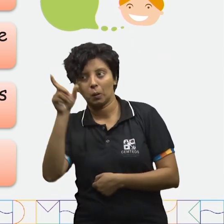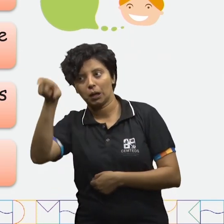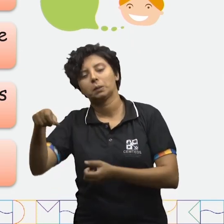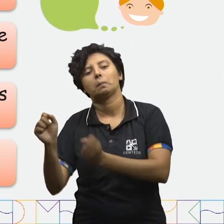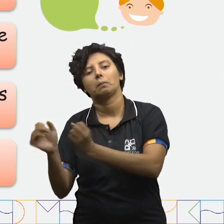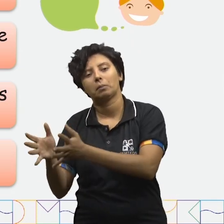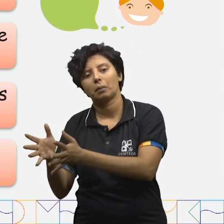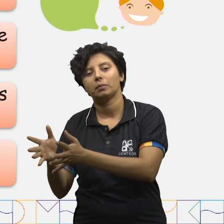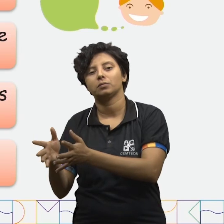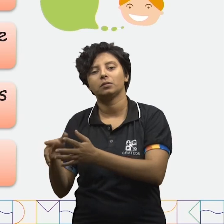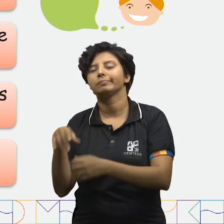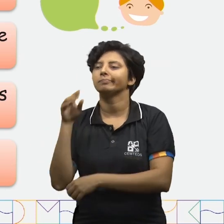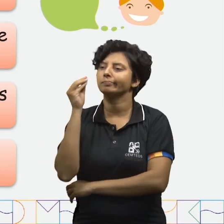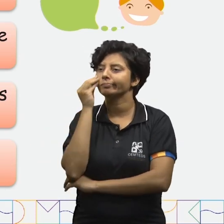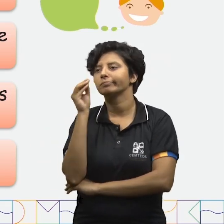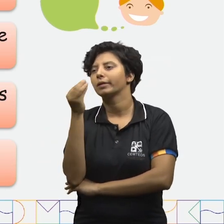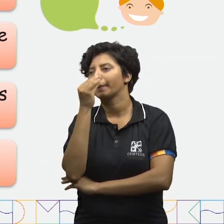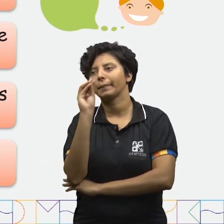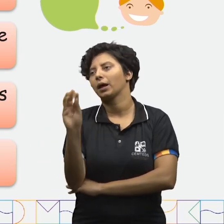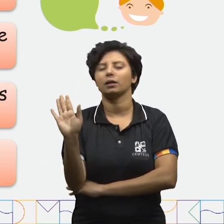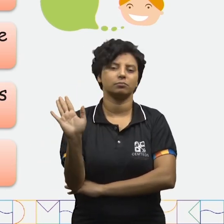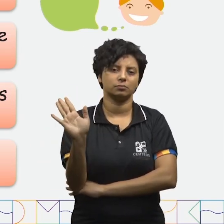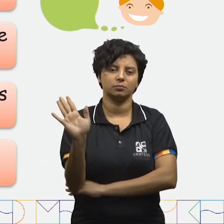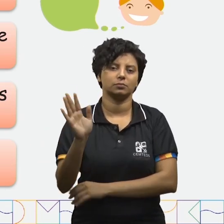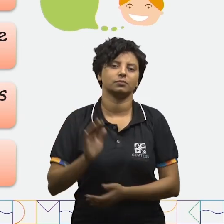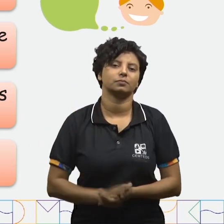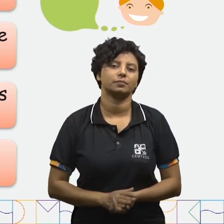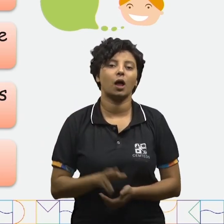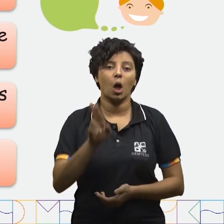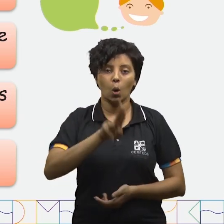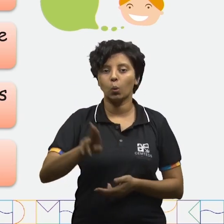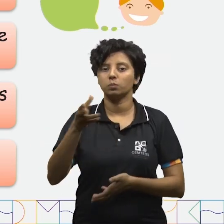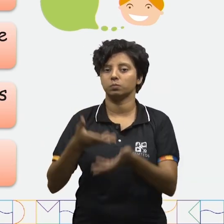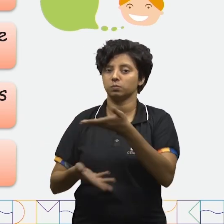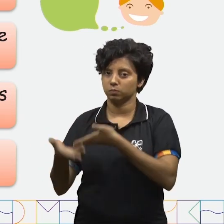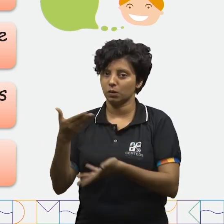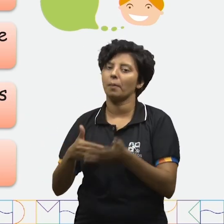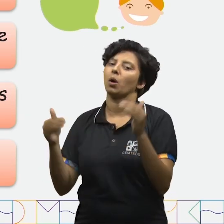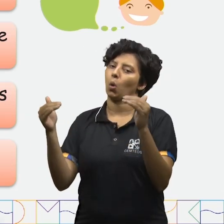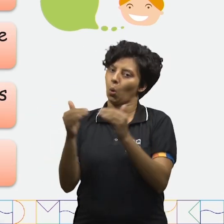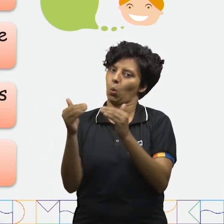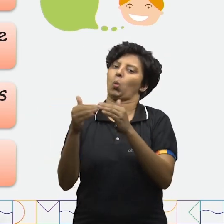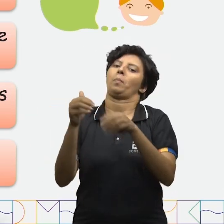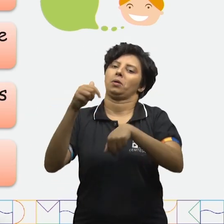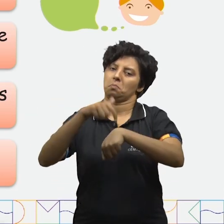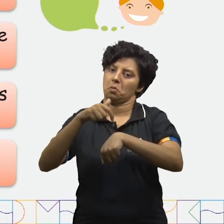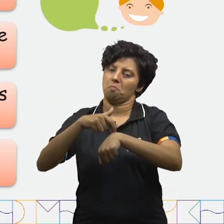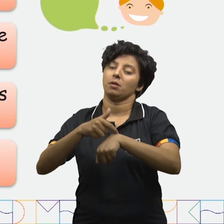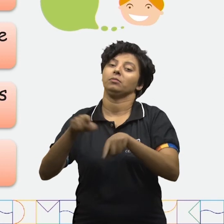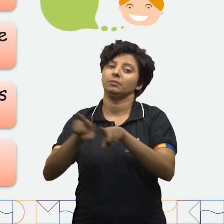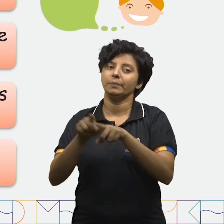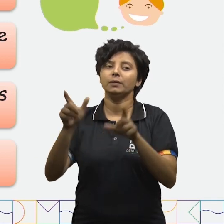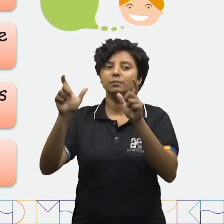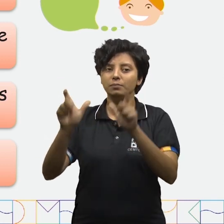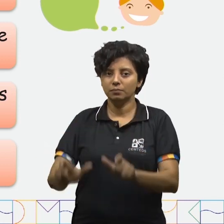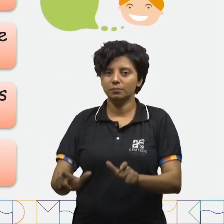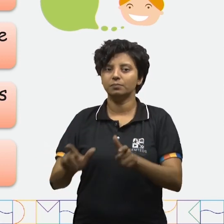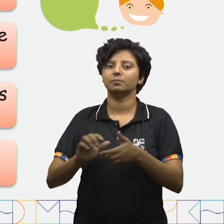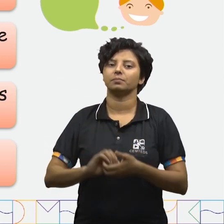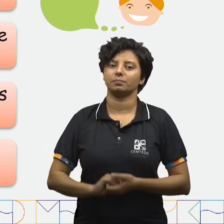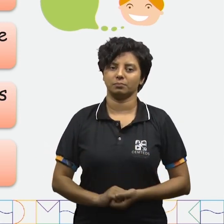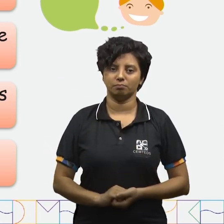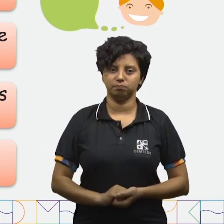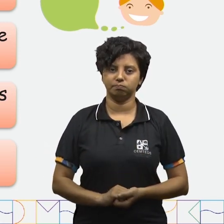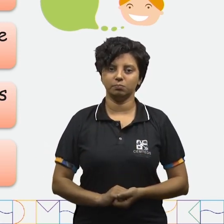ouvir atentamente e não só ouvir e deixar para lá. Use formas de tratamento adequadas à situação e